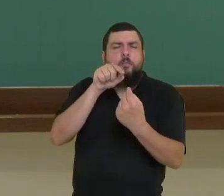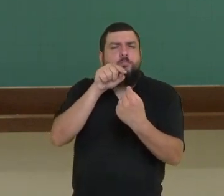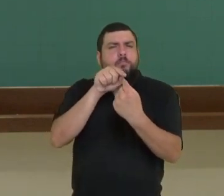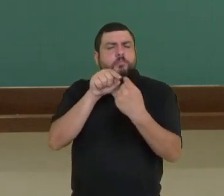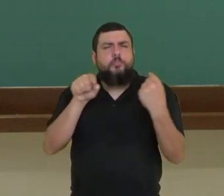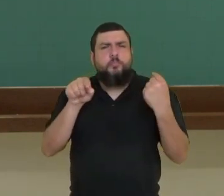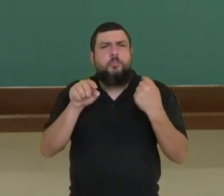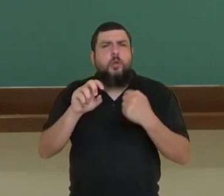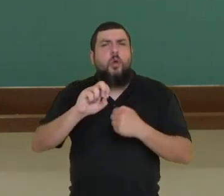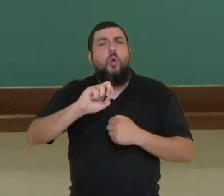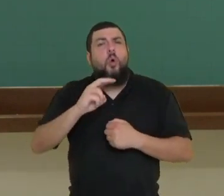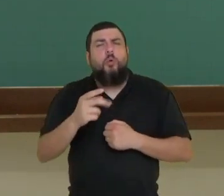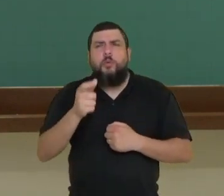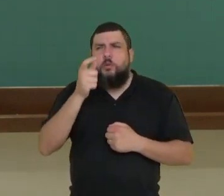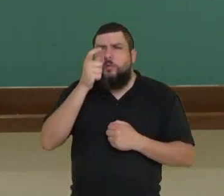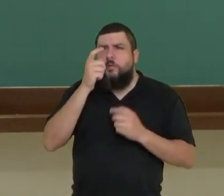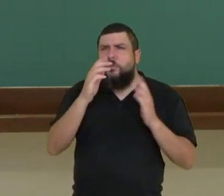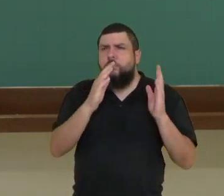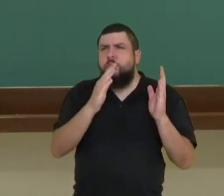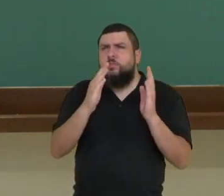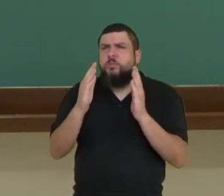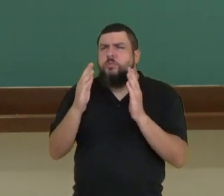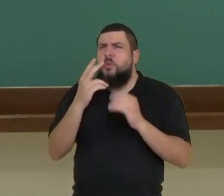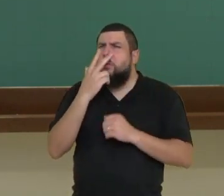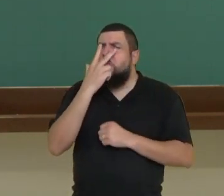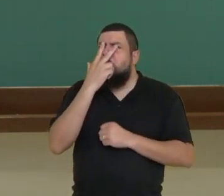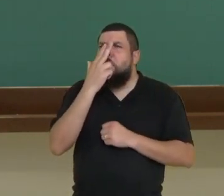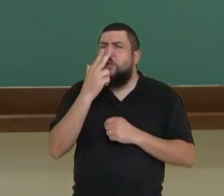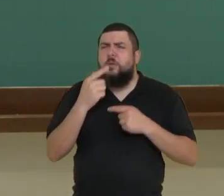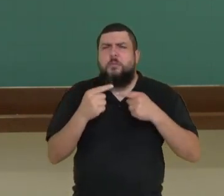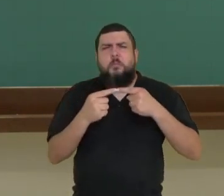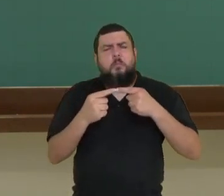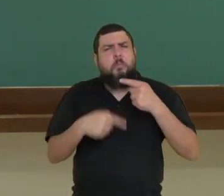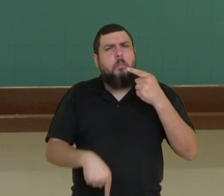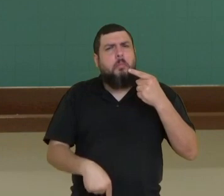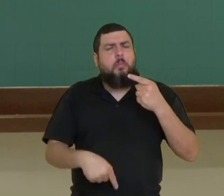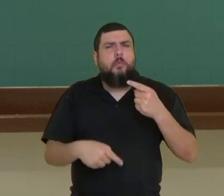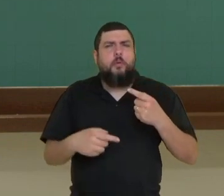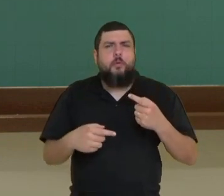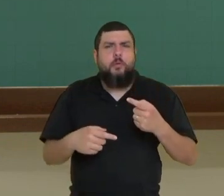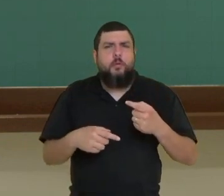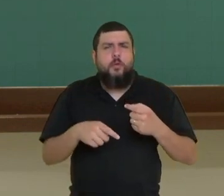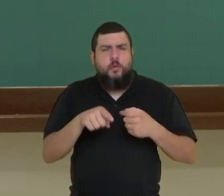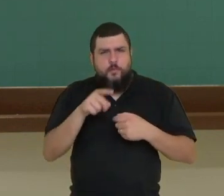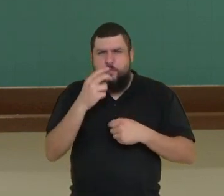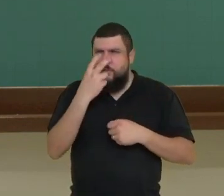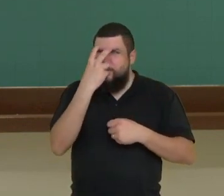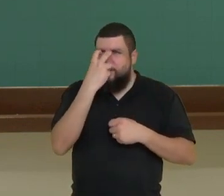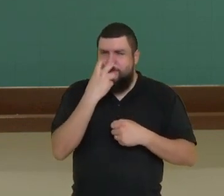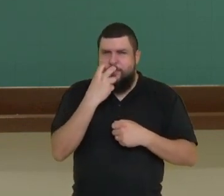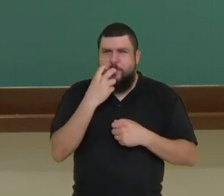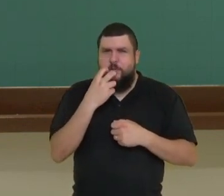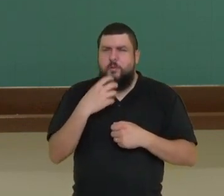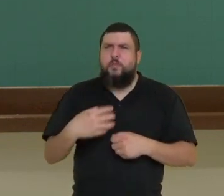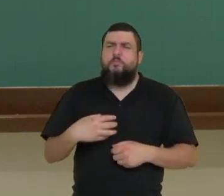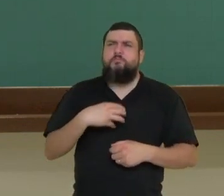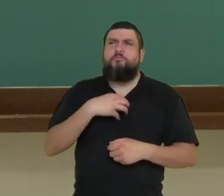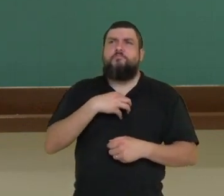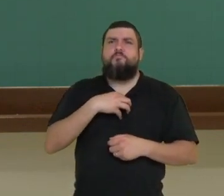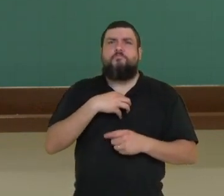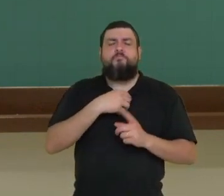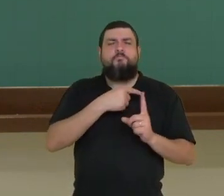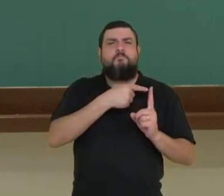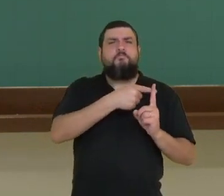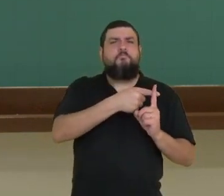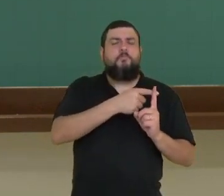jeito tal, mas a pessoa não falava daquela maneira. Será que te surpreendeu positivamente?